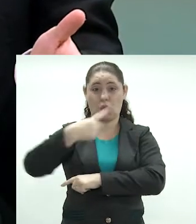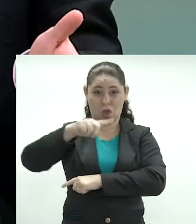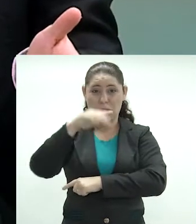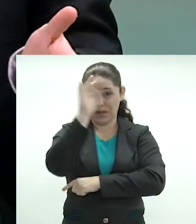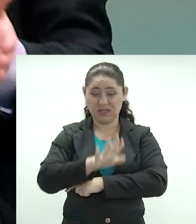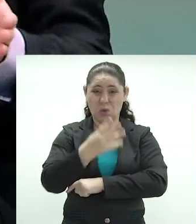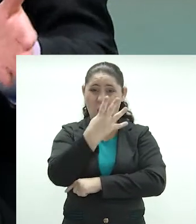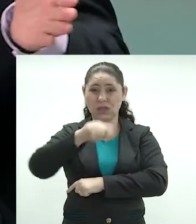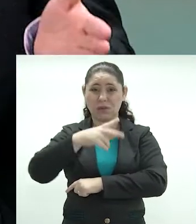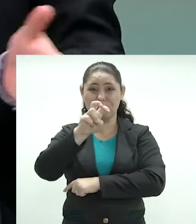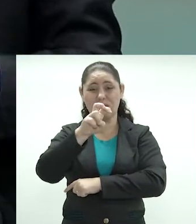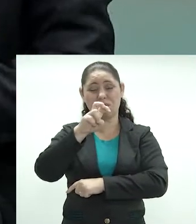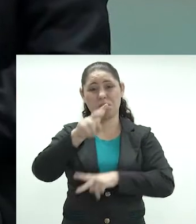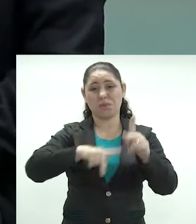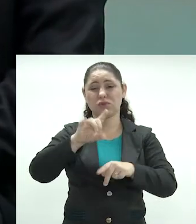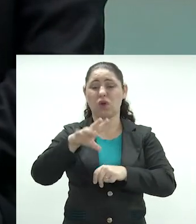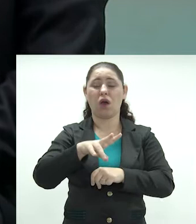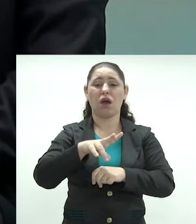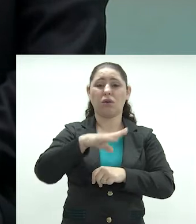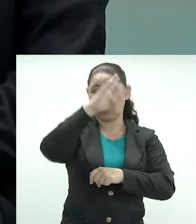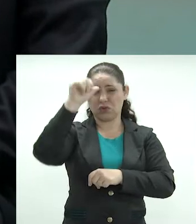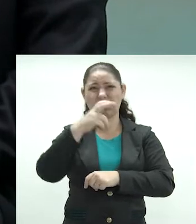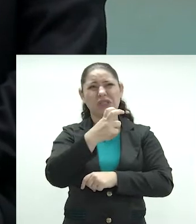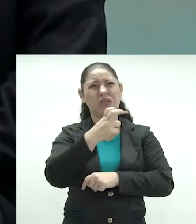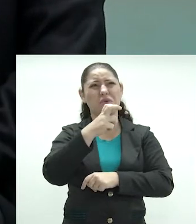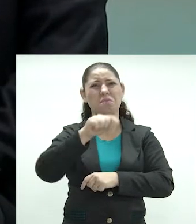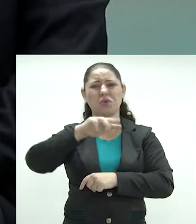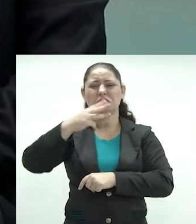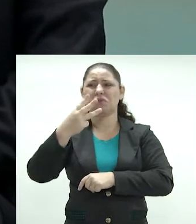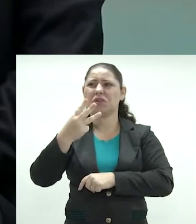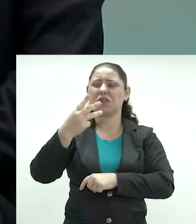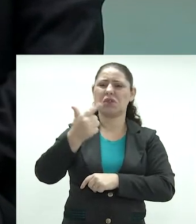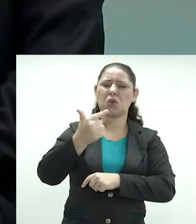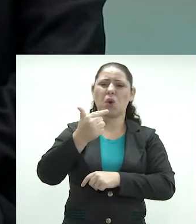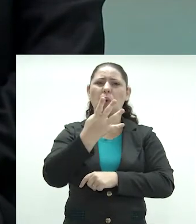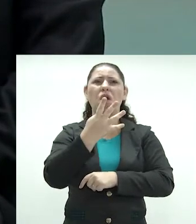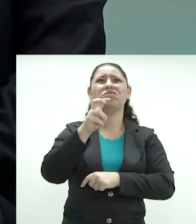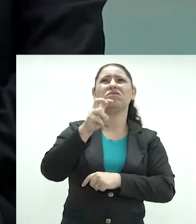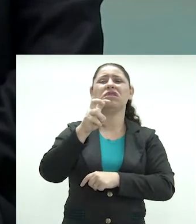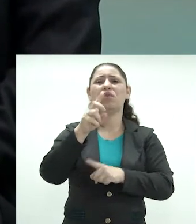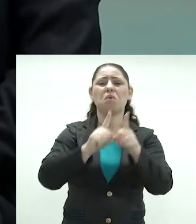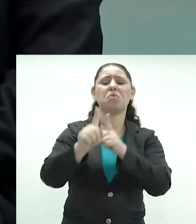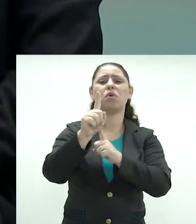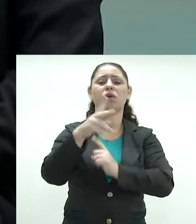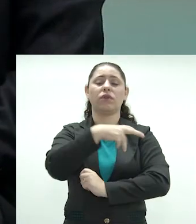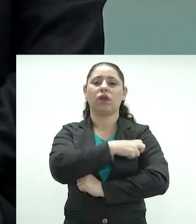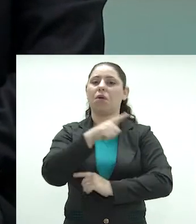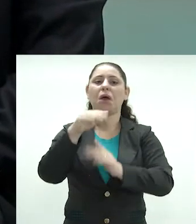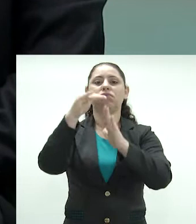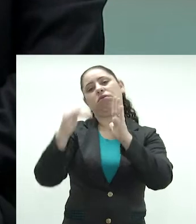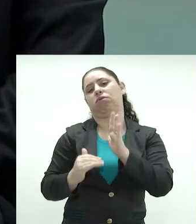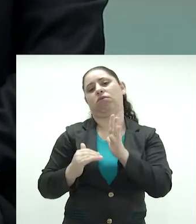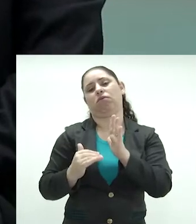população. E nós estamos em 4,5% da população do Brasil. Mato Grosso do Sul, 5,32% é o quarto lugar no Brasil